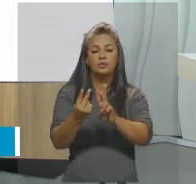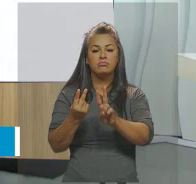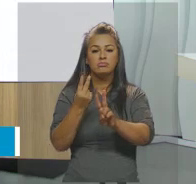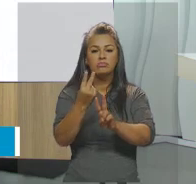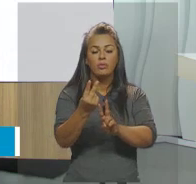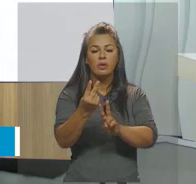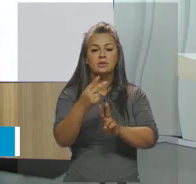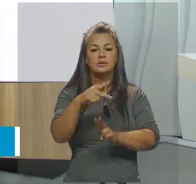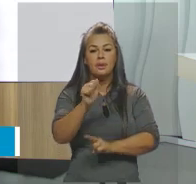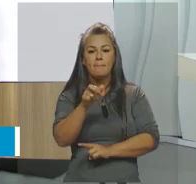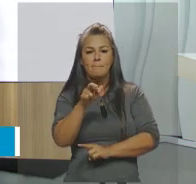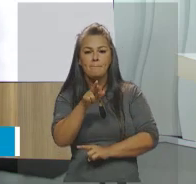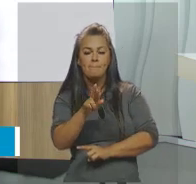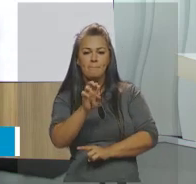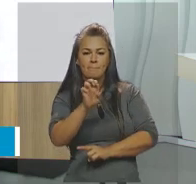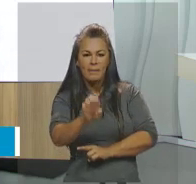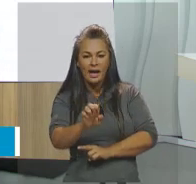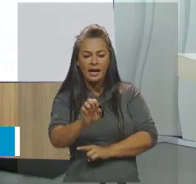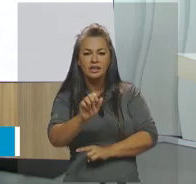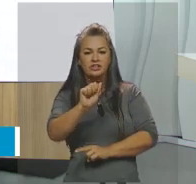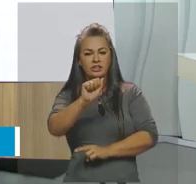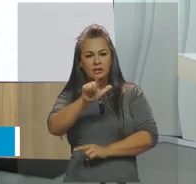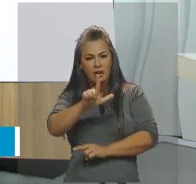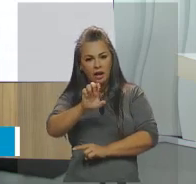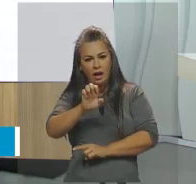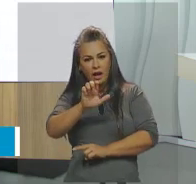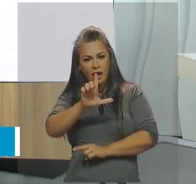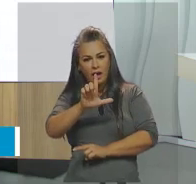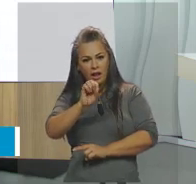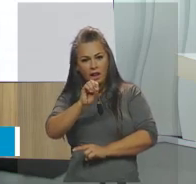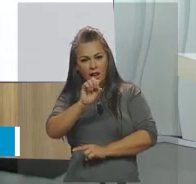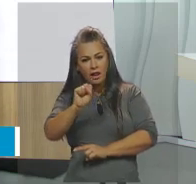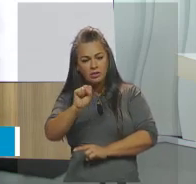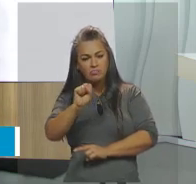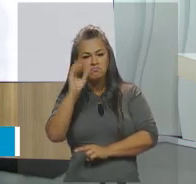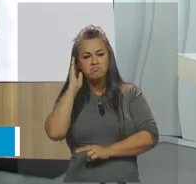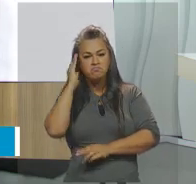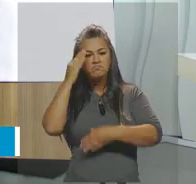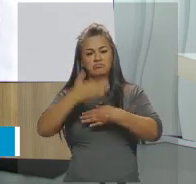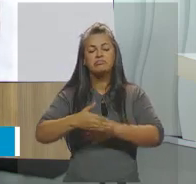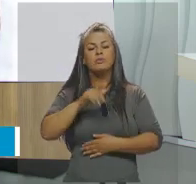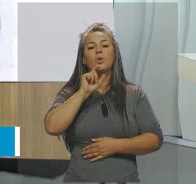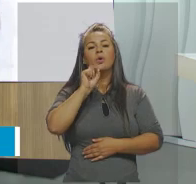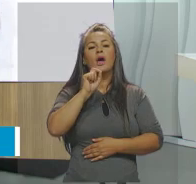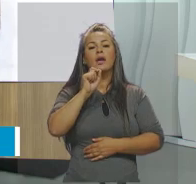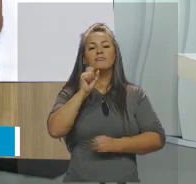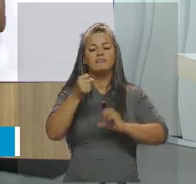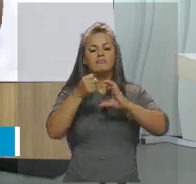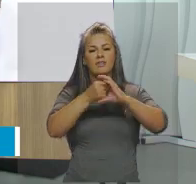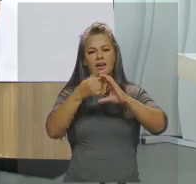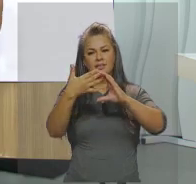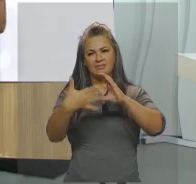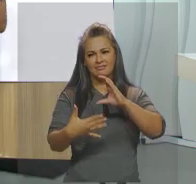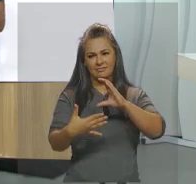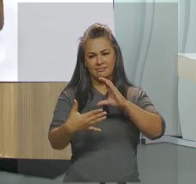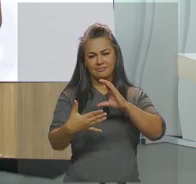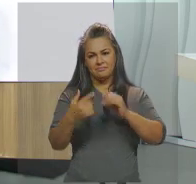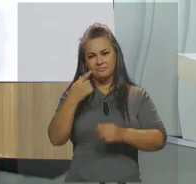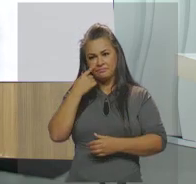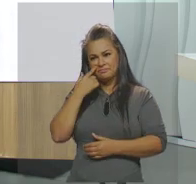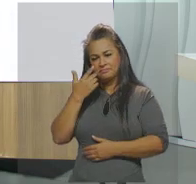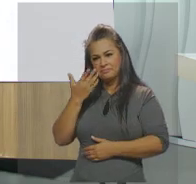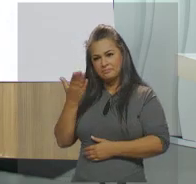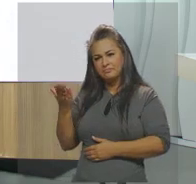gênica, mais de um par de alelos determinam uma mesma característica. Vamos aqui então